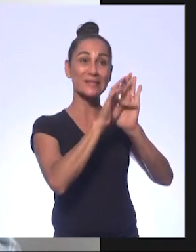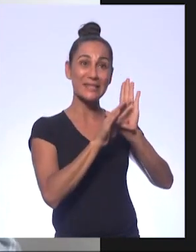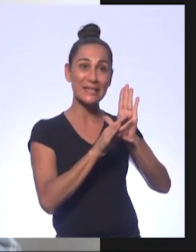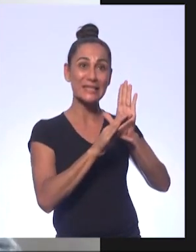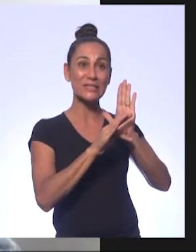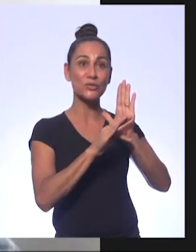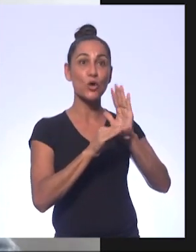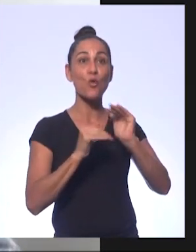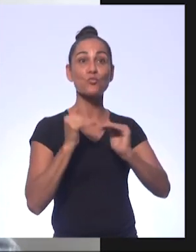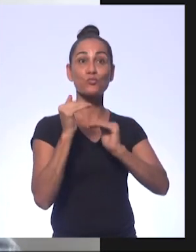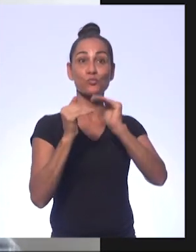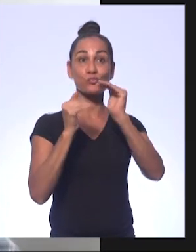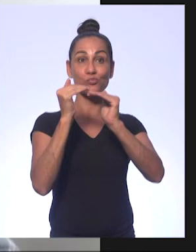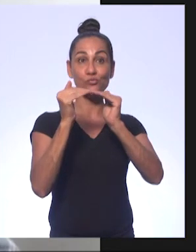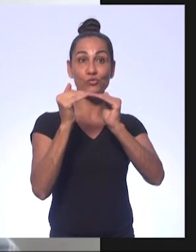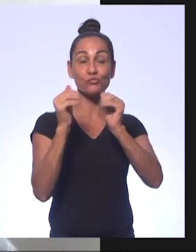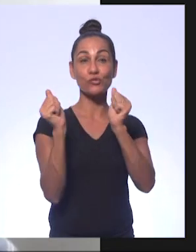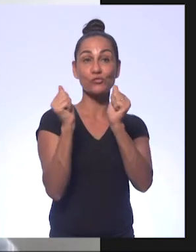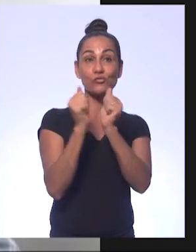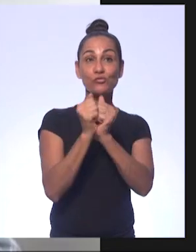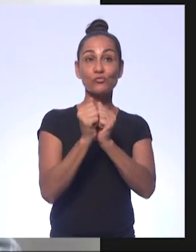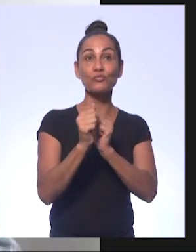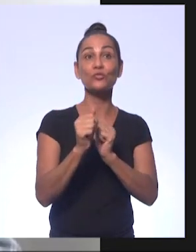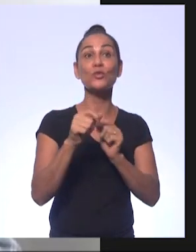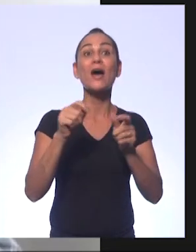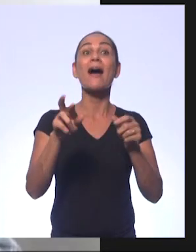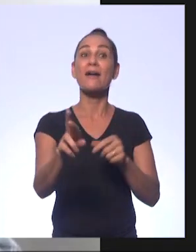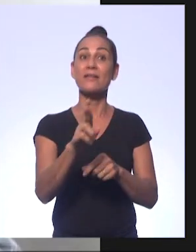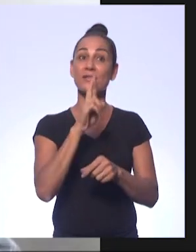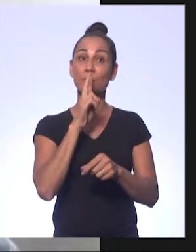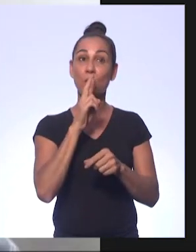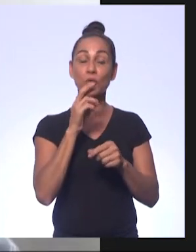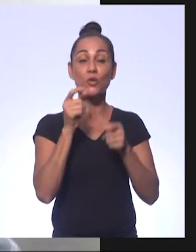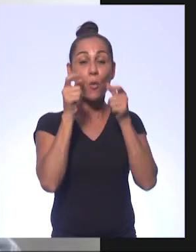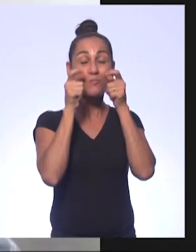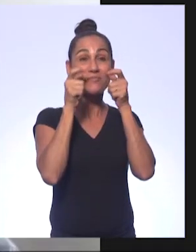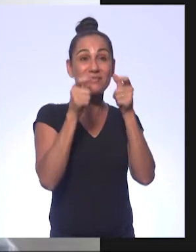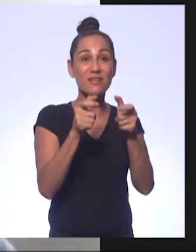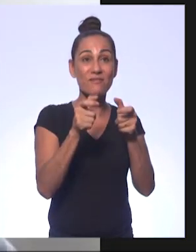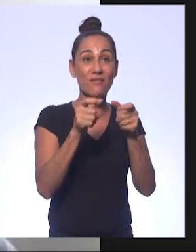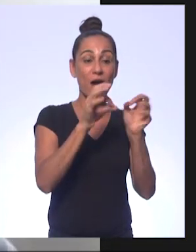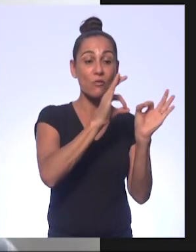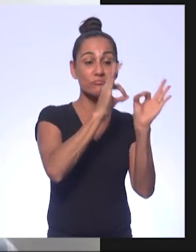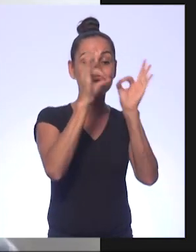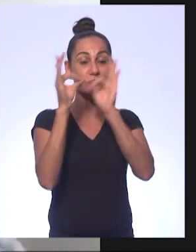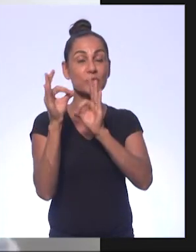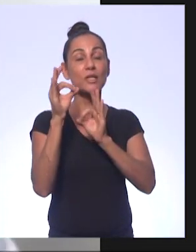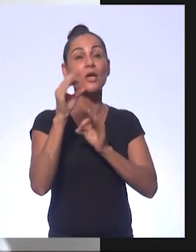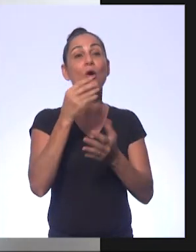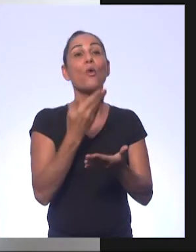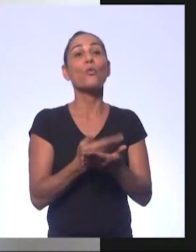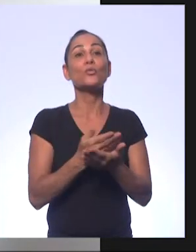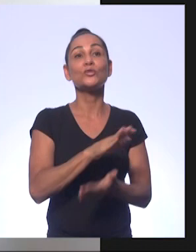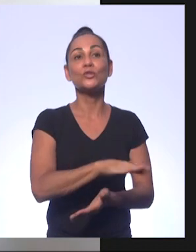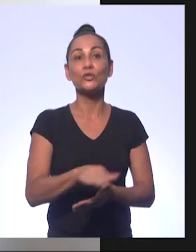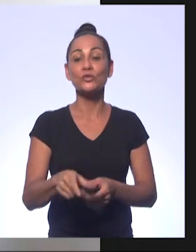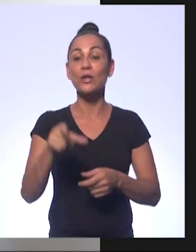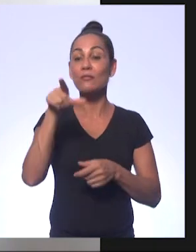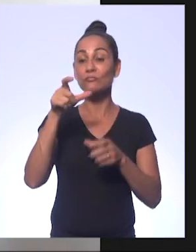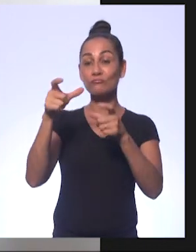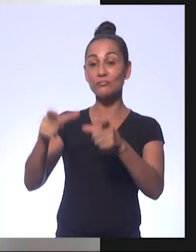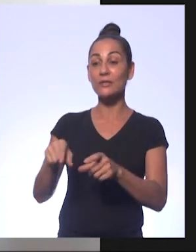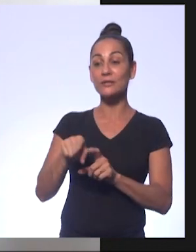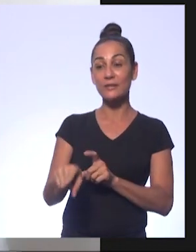construir rubricas de resposta, olhar o que o estudante, onde que ele está, e finalmente dar o feedback para